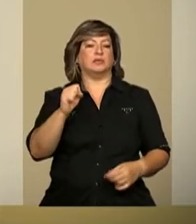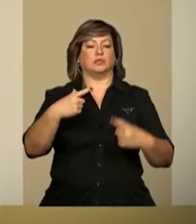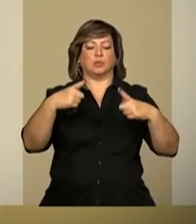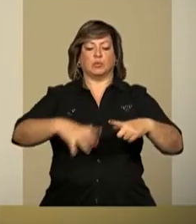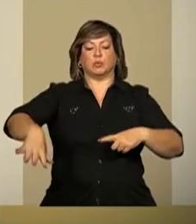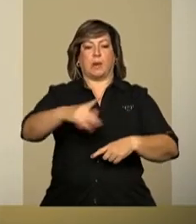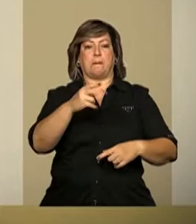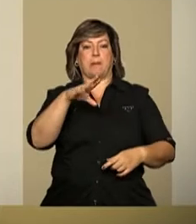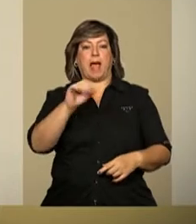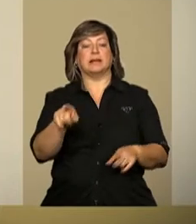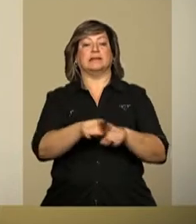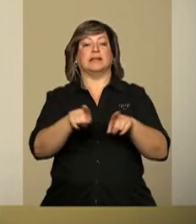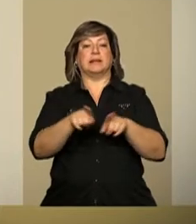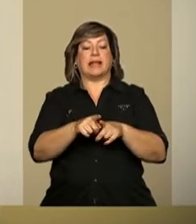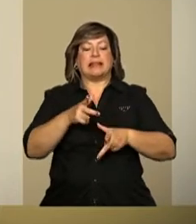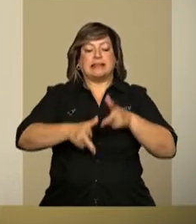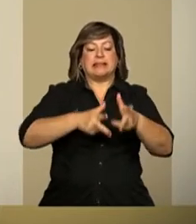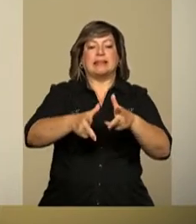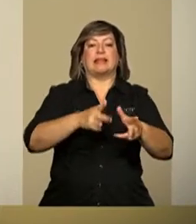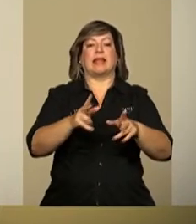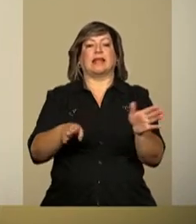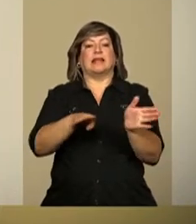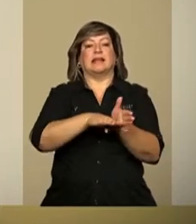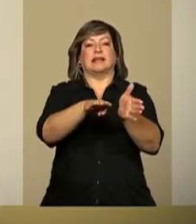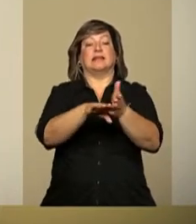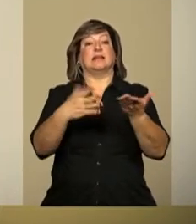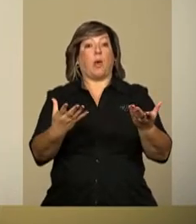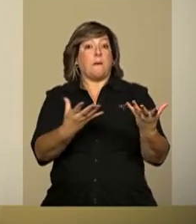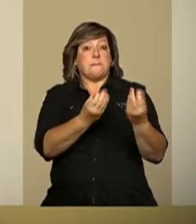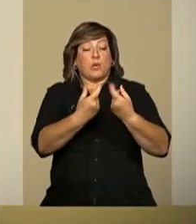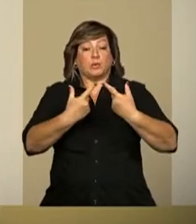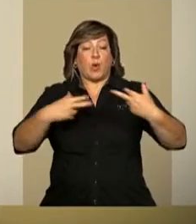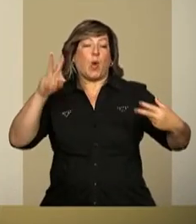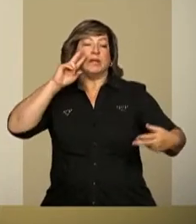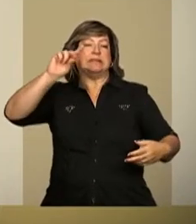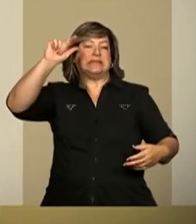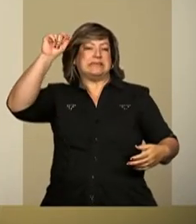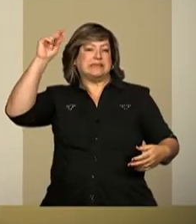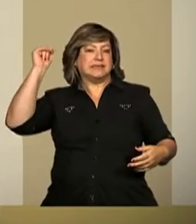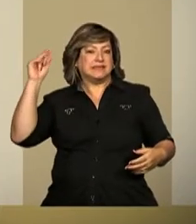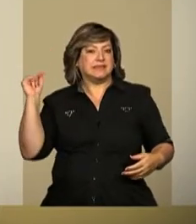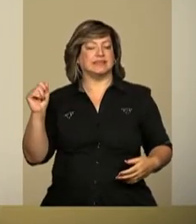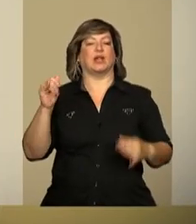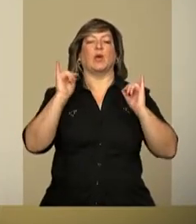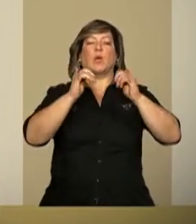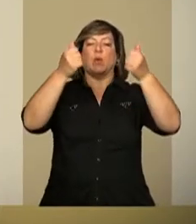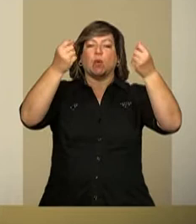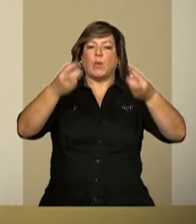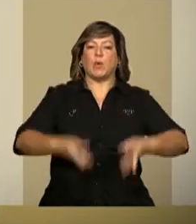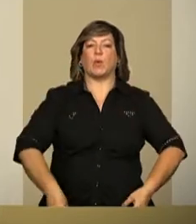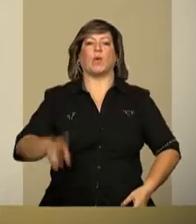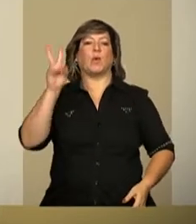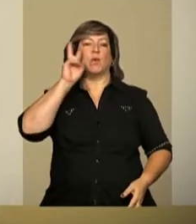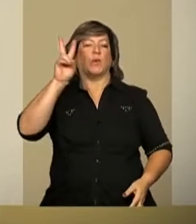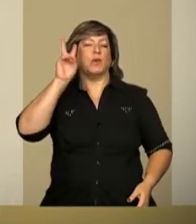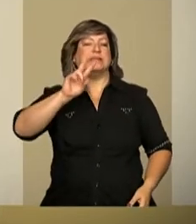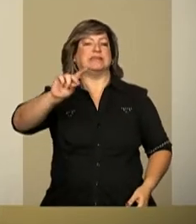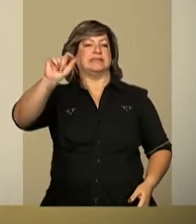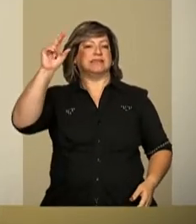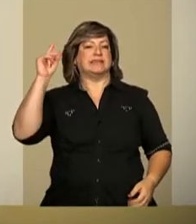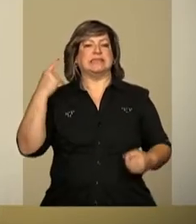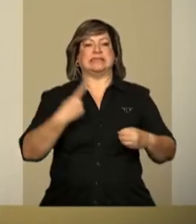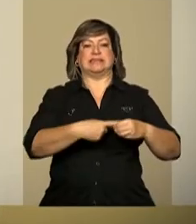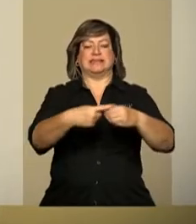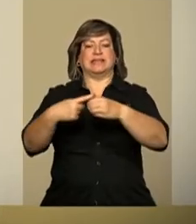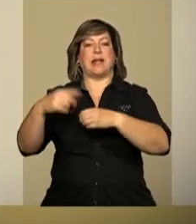estações de trem enfim muitos monumentos de valor histórico Luciano que contam a história das nossas cidades a história do